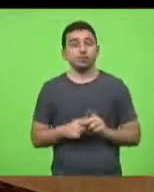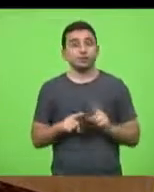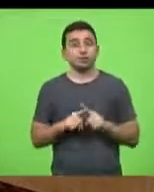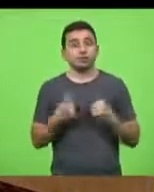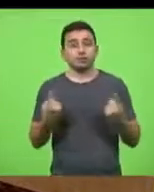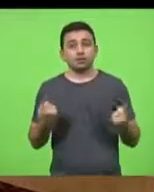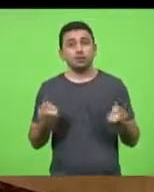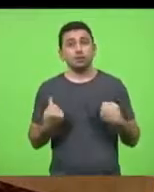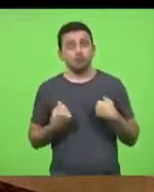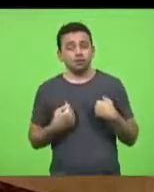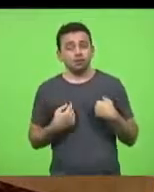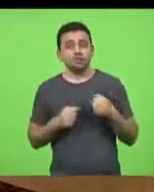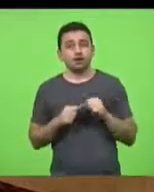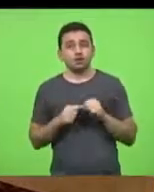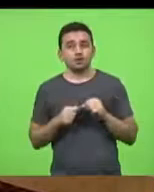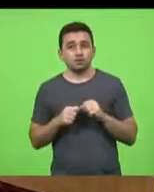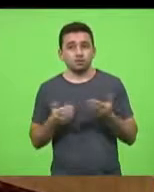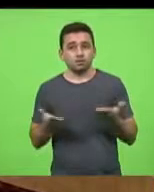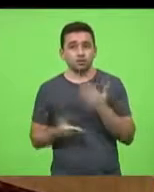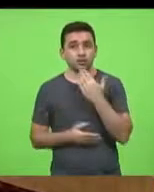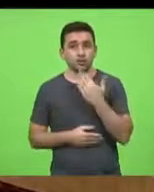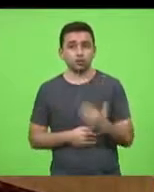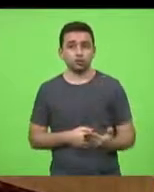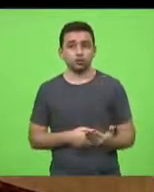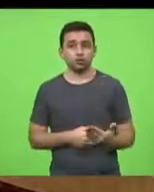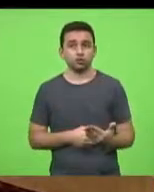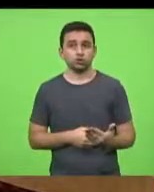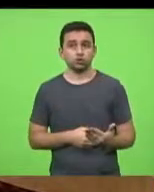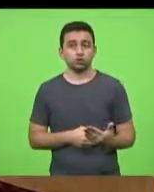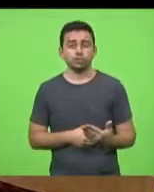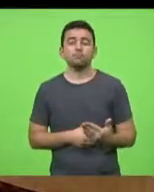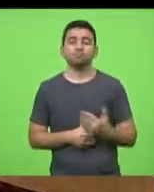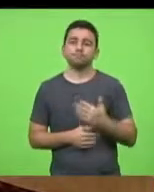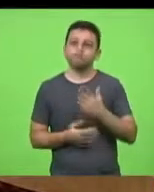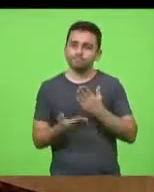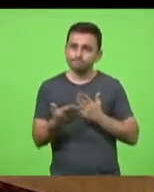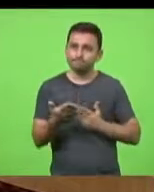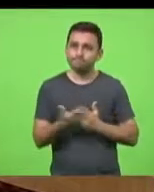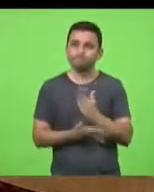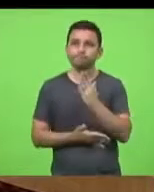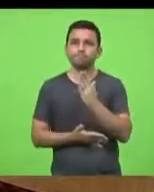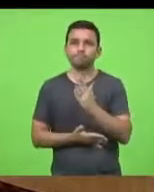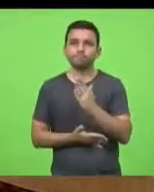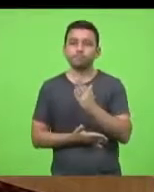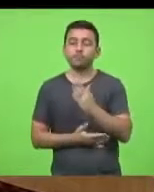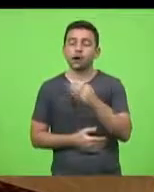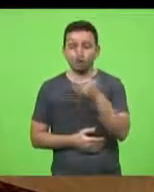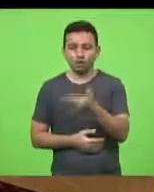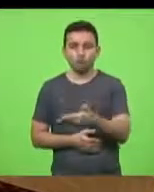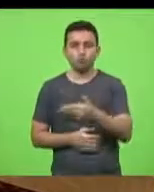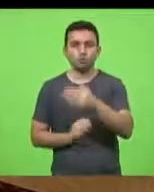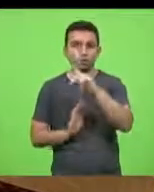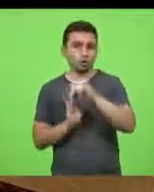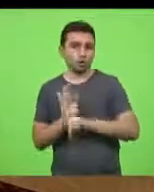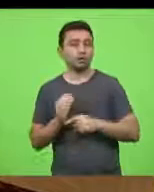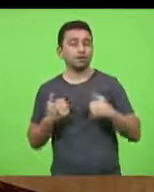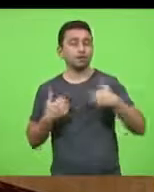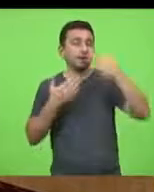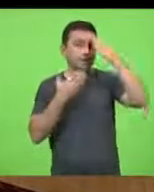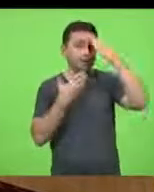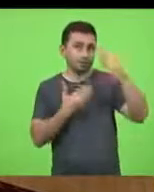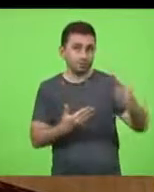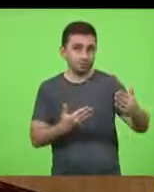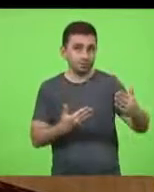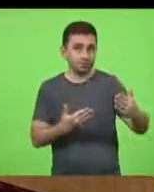faço um pedido aqui, como deputado, pela aprovação desse projeto. Quero agradecer à mesa da